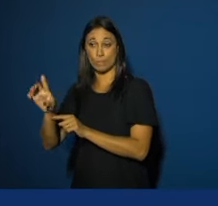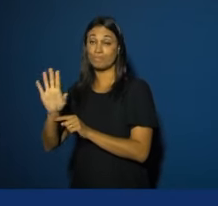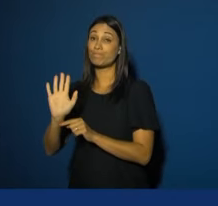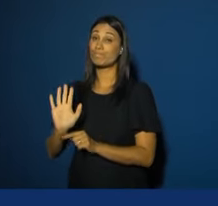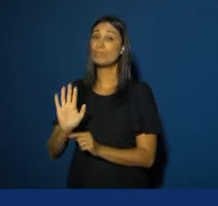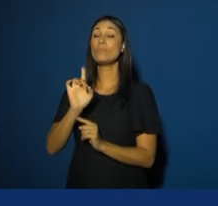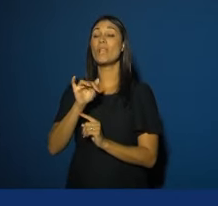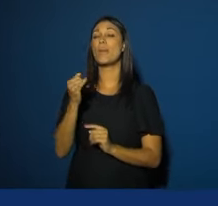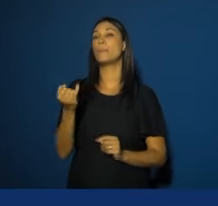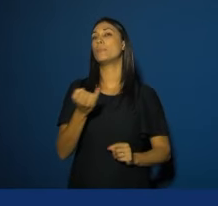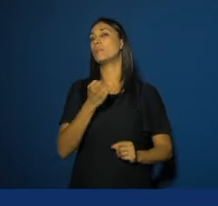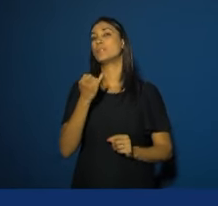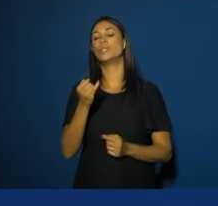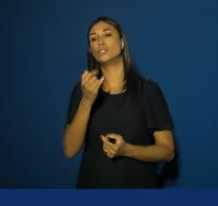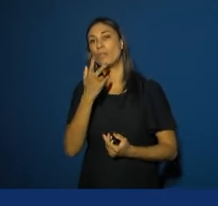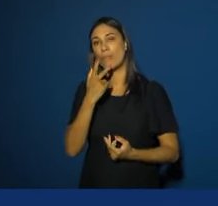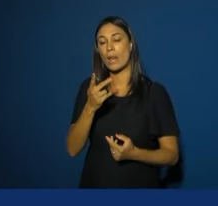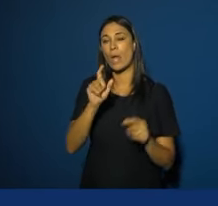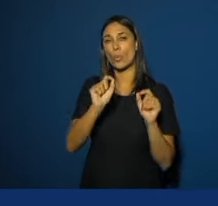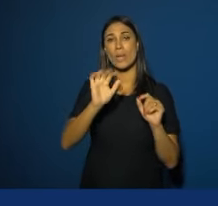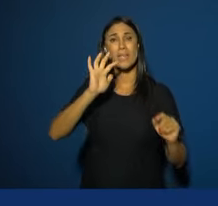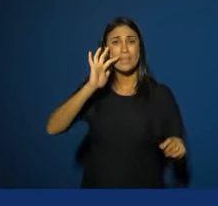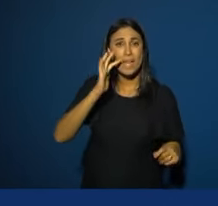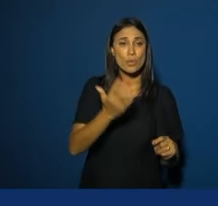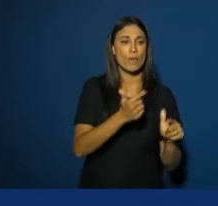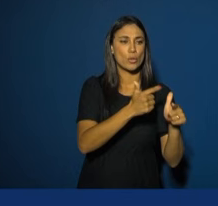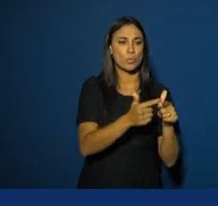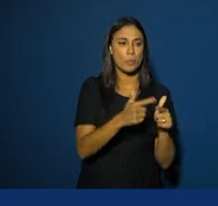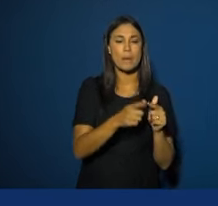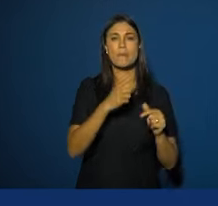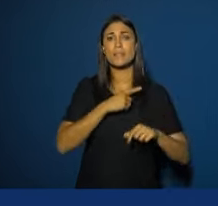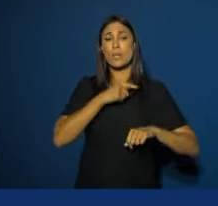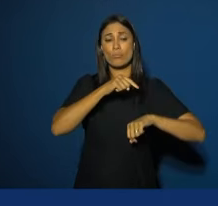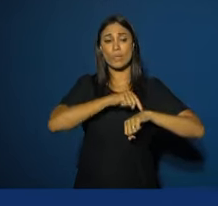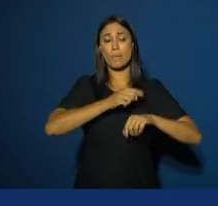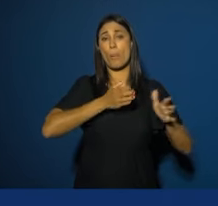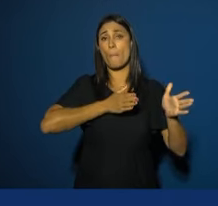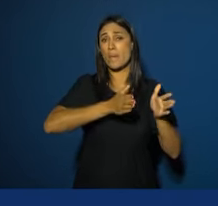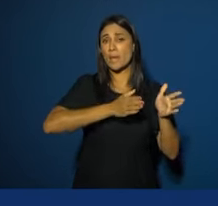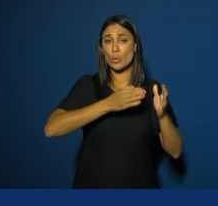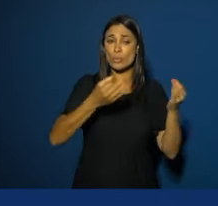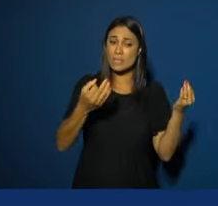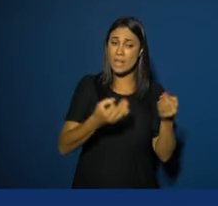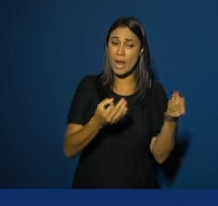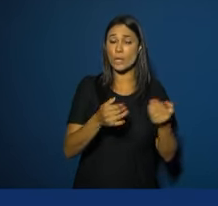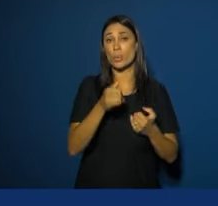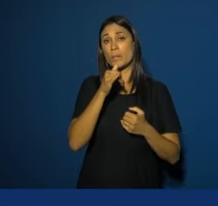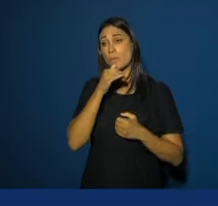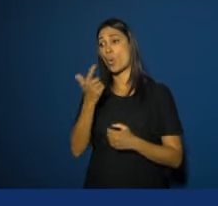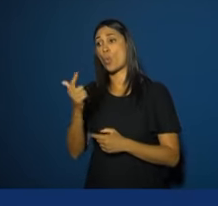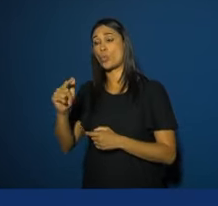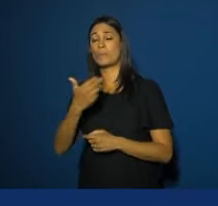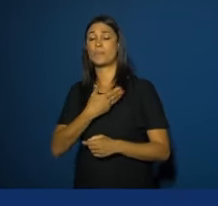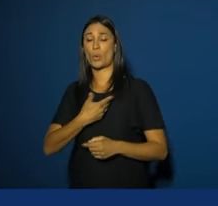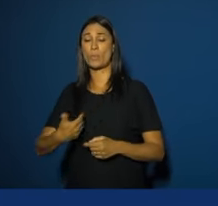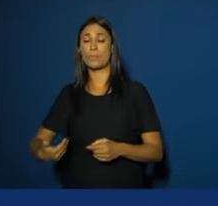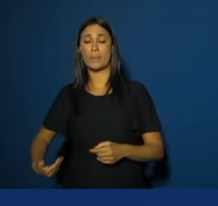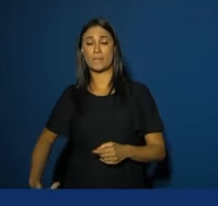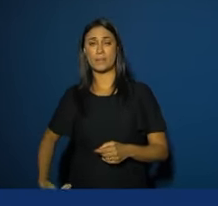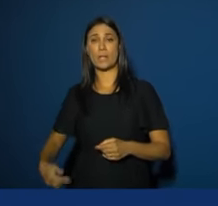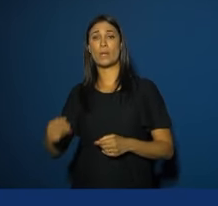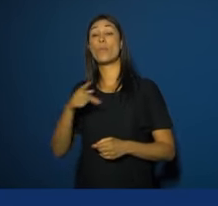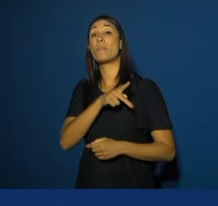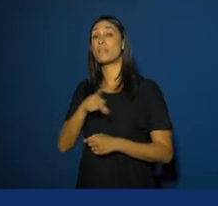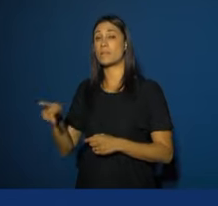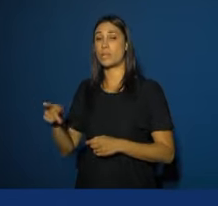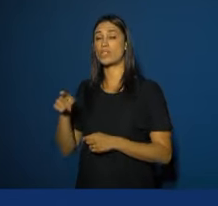importante a gente colocar que essas soluções elas tem seu próprio tempo né outro dia o próprio presidente do Tribunal de Contas da